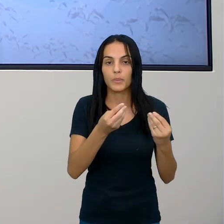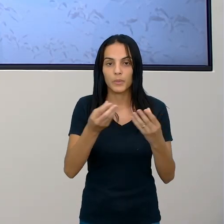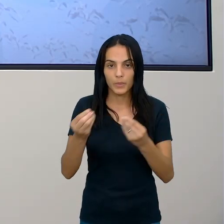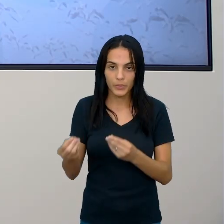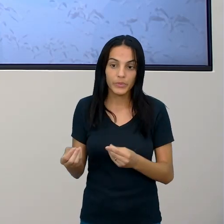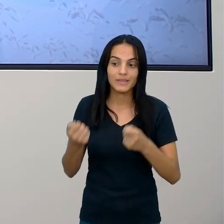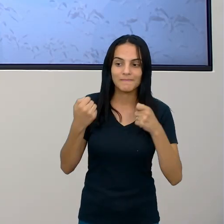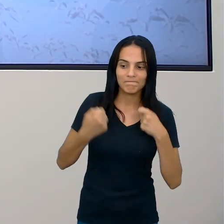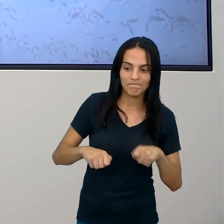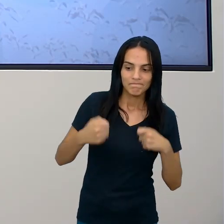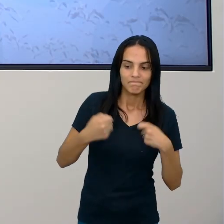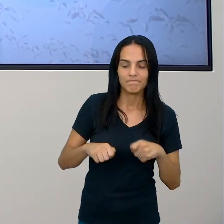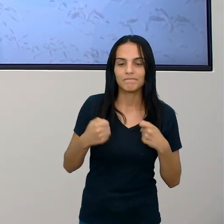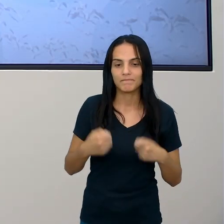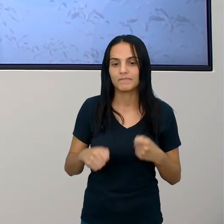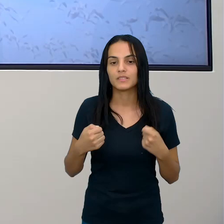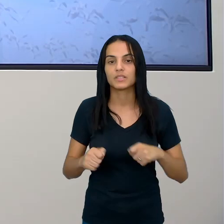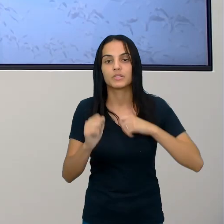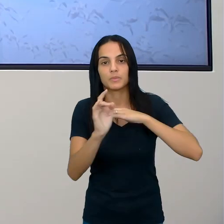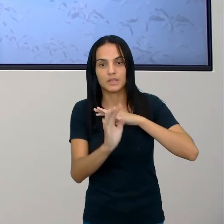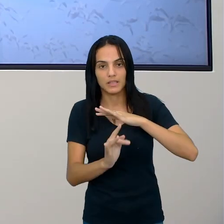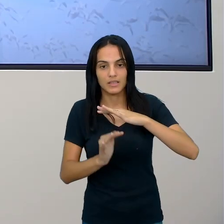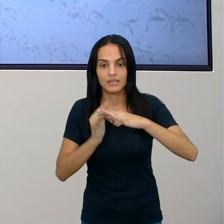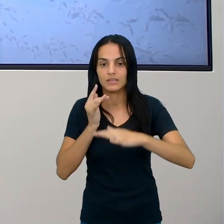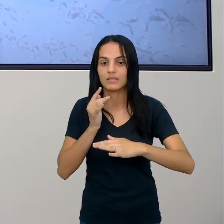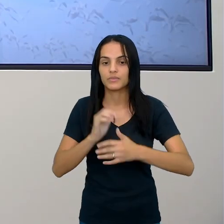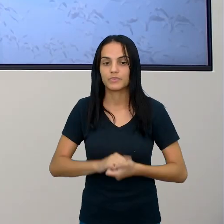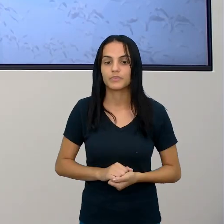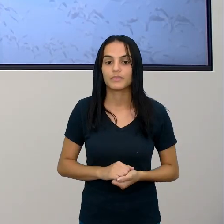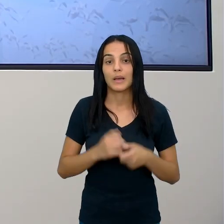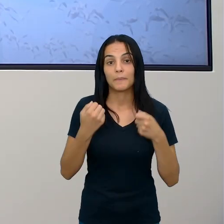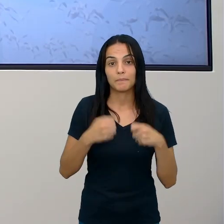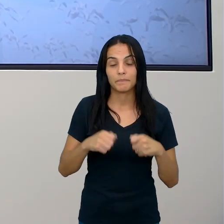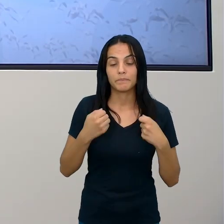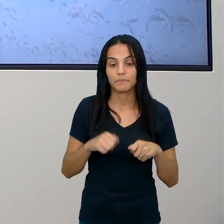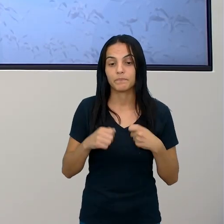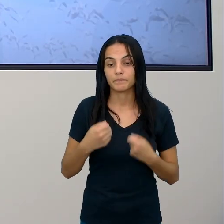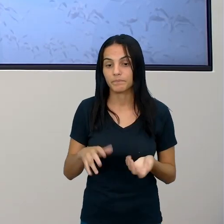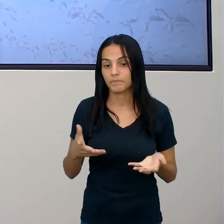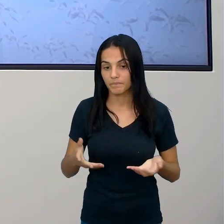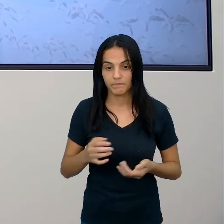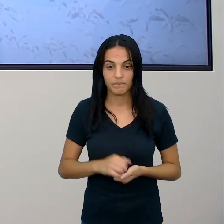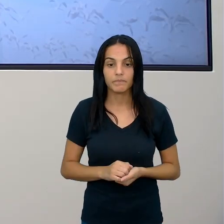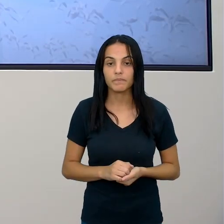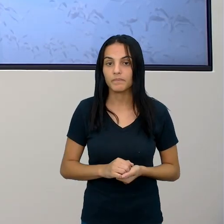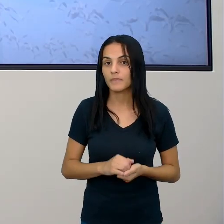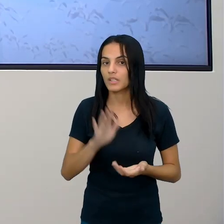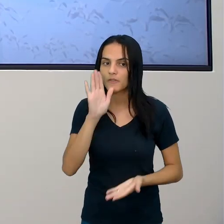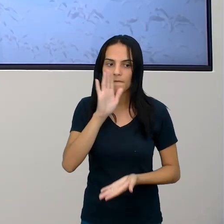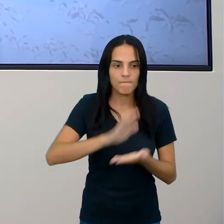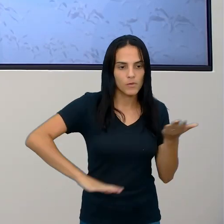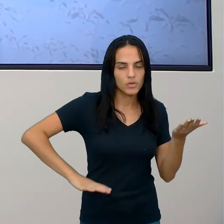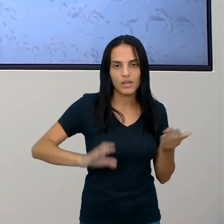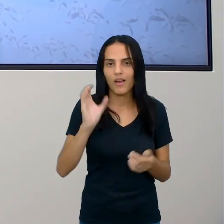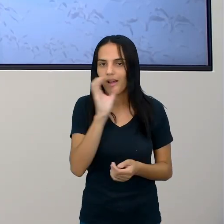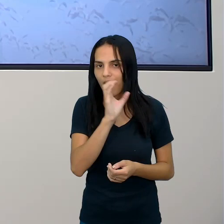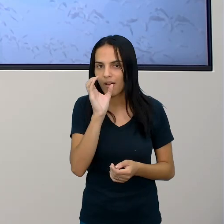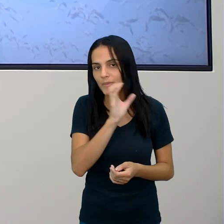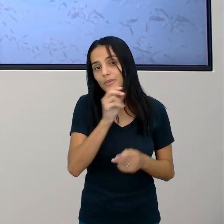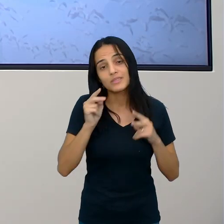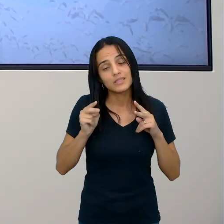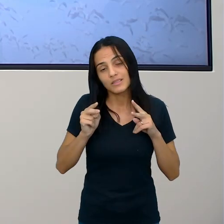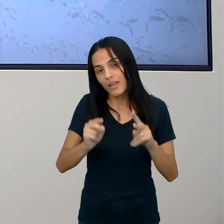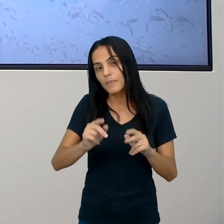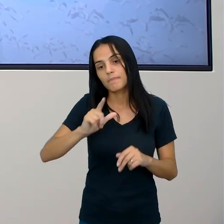a necessidade, né, de migração, a necessidade de fuga, e isso sempre